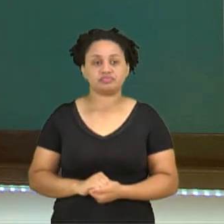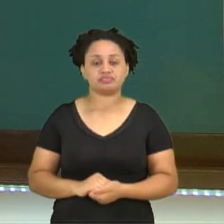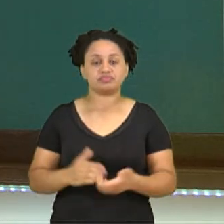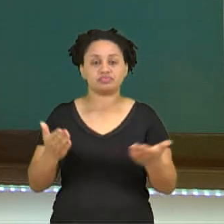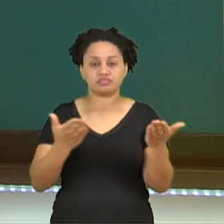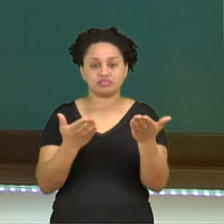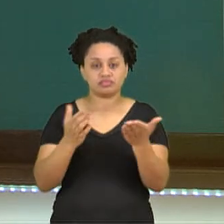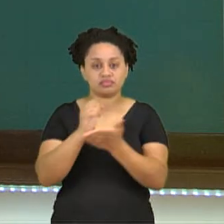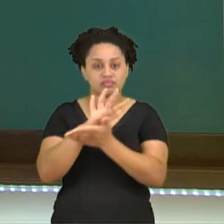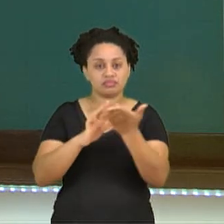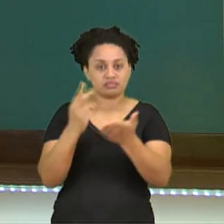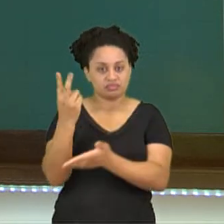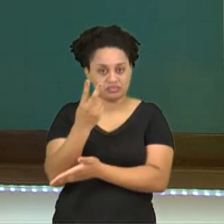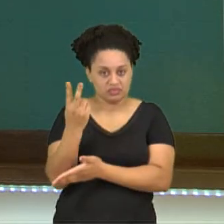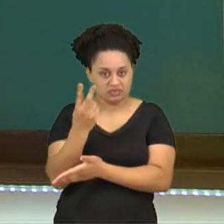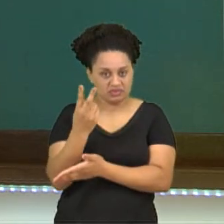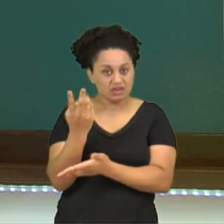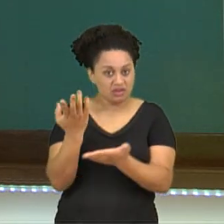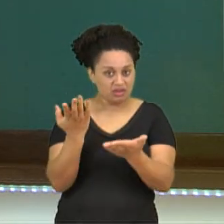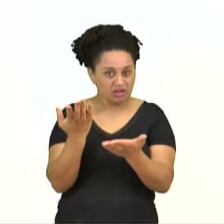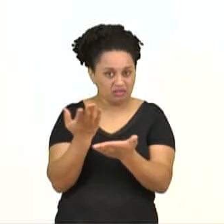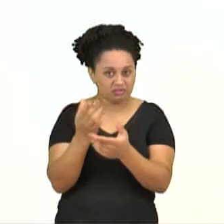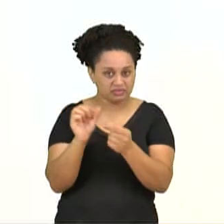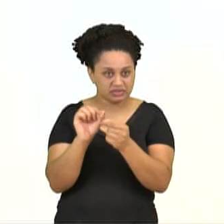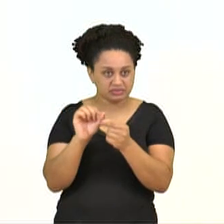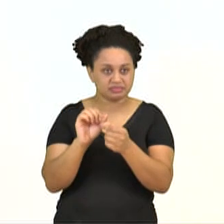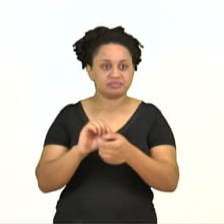Vamos lá para a segunda atividade? Mão na massa!